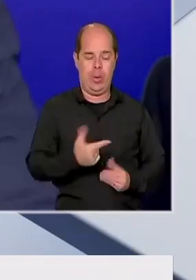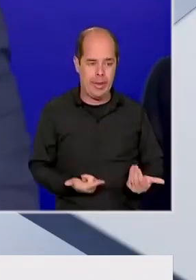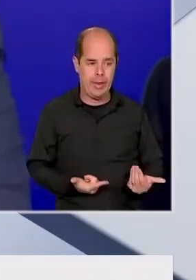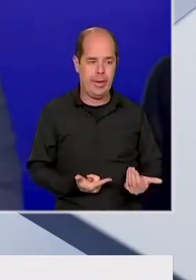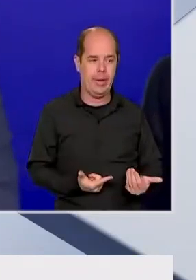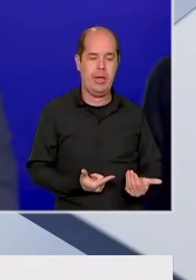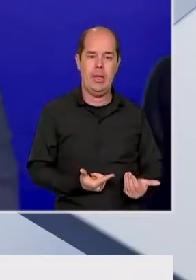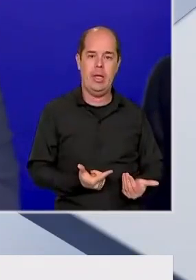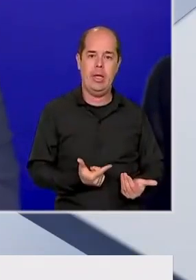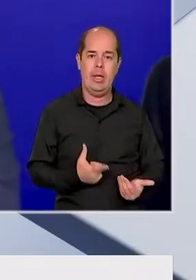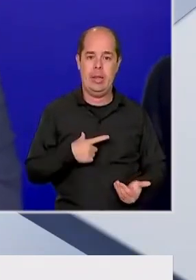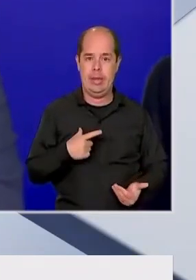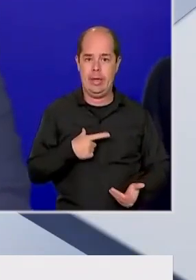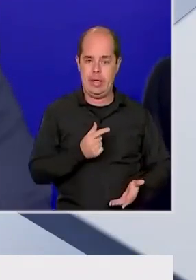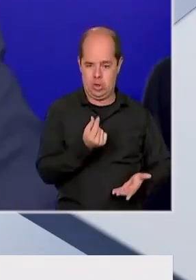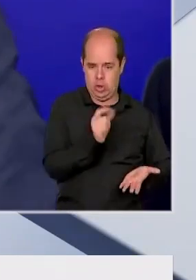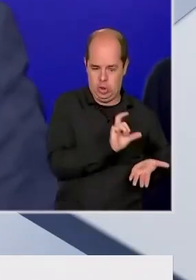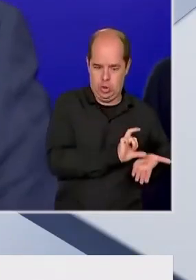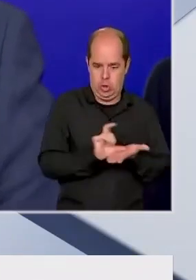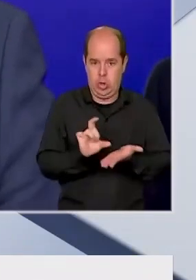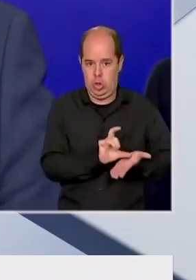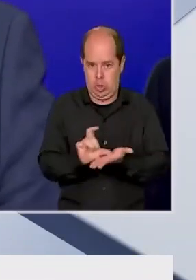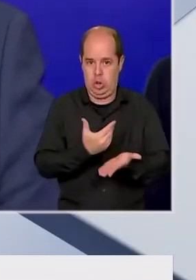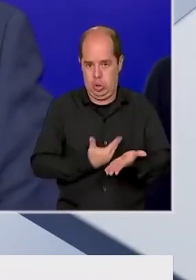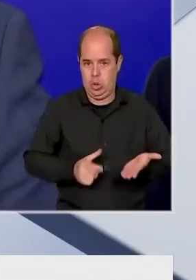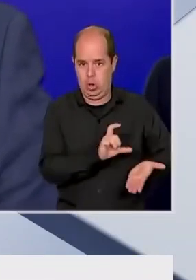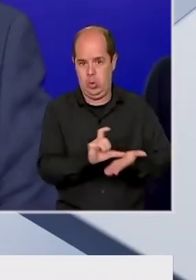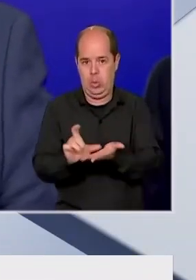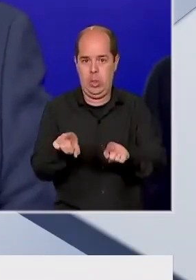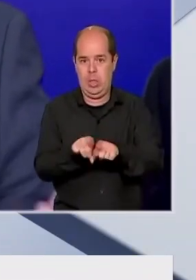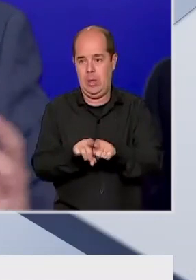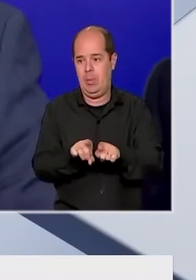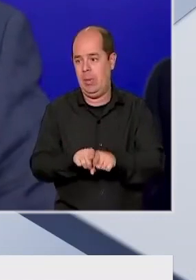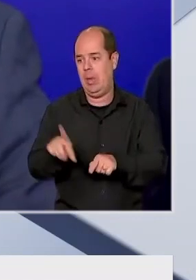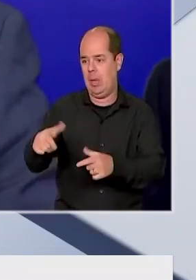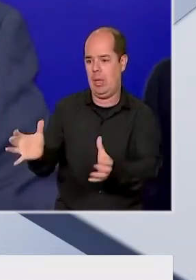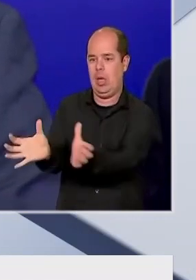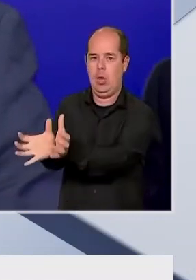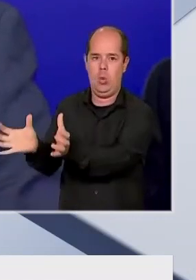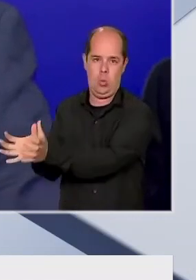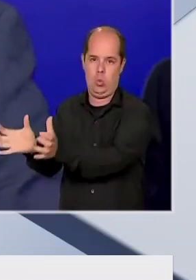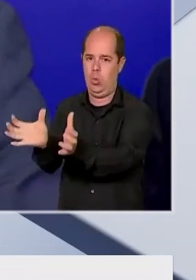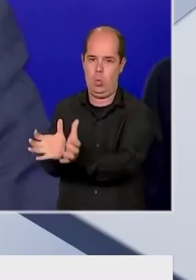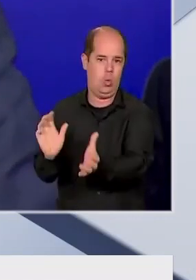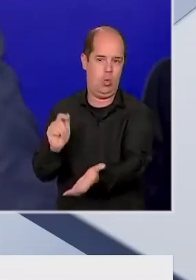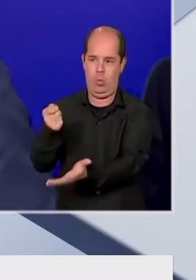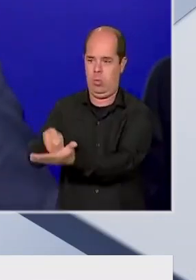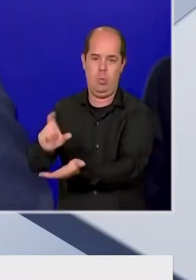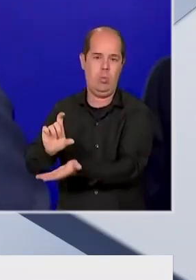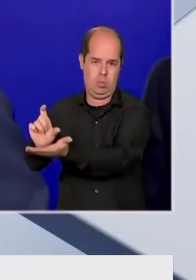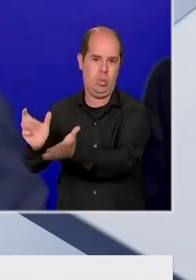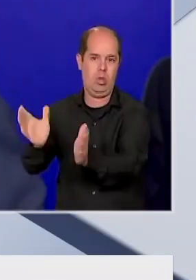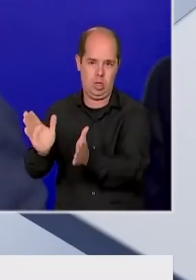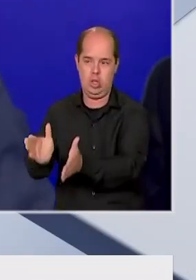elucidação e esclarecimento de crimes Aí sim você tem lei você tem esclarecimento punição e a glo faria um